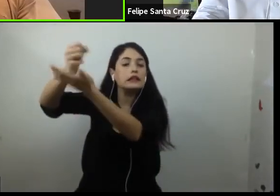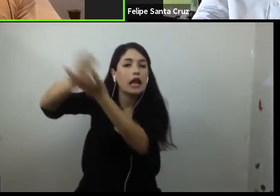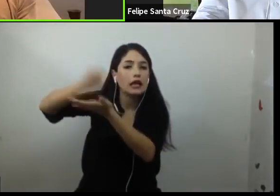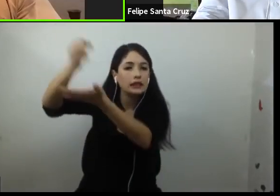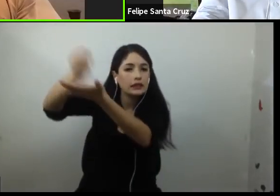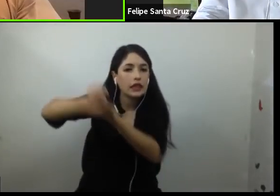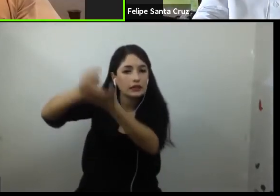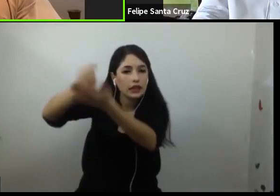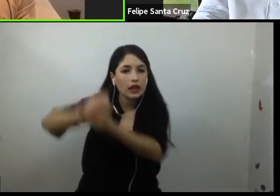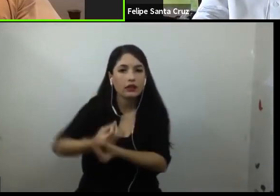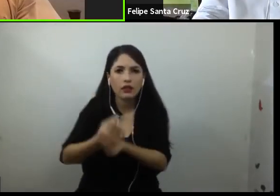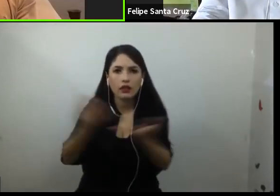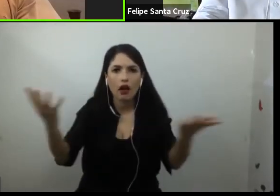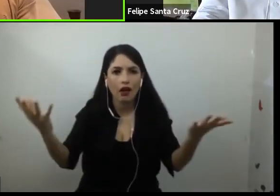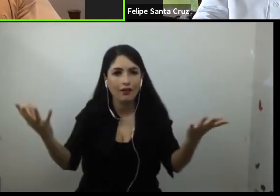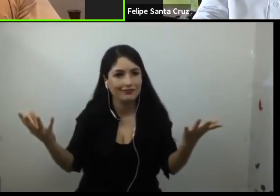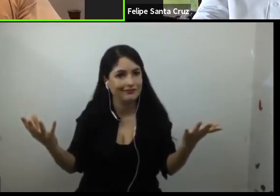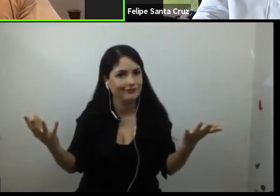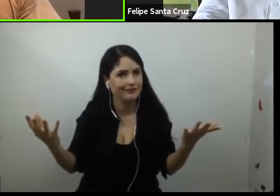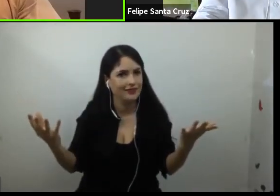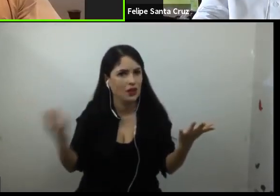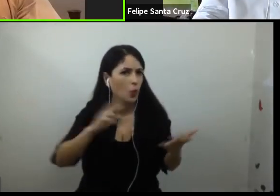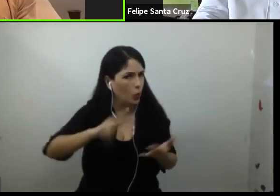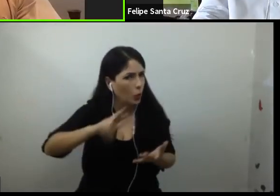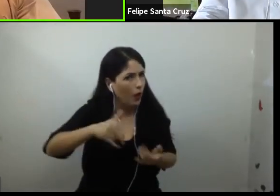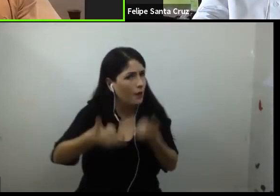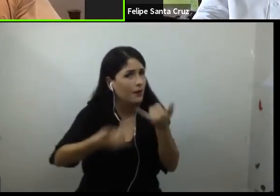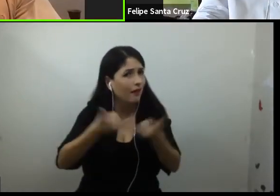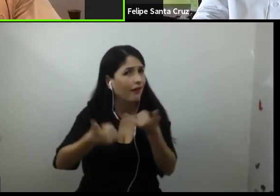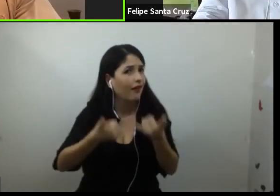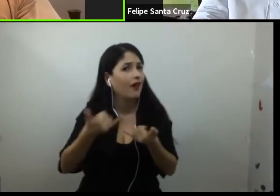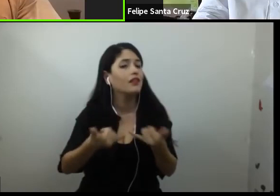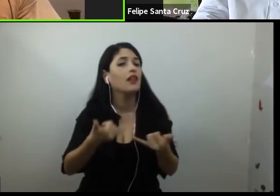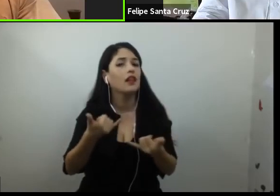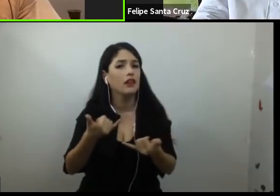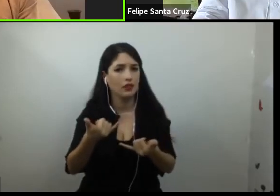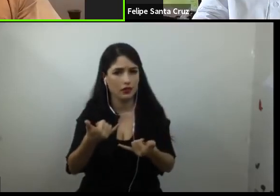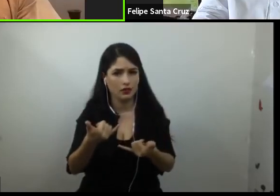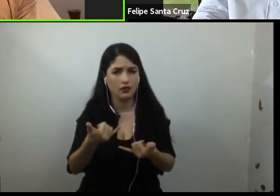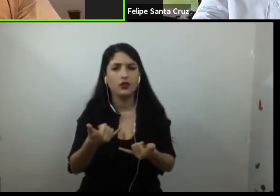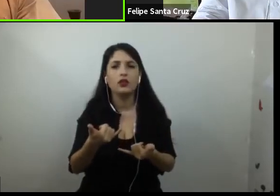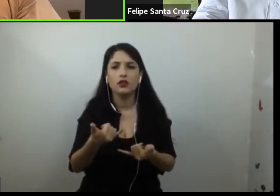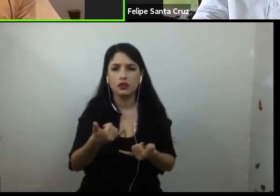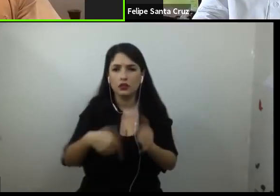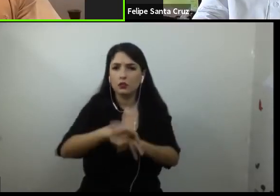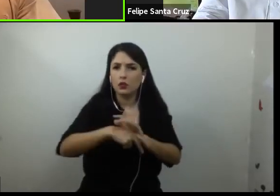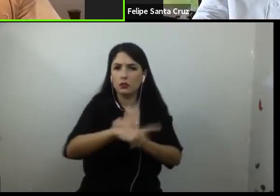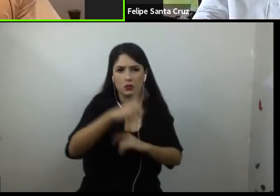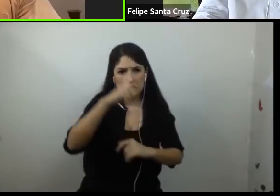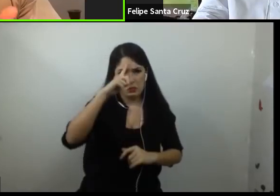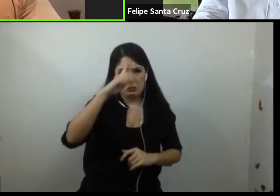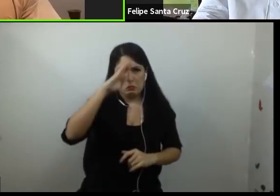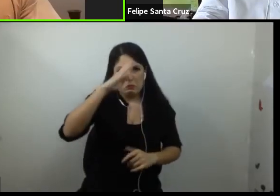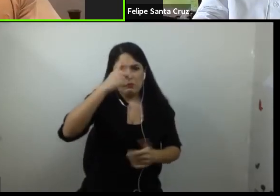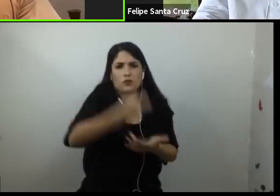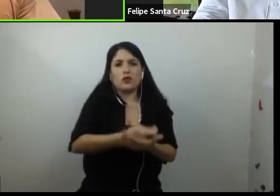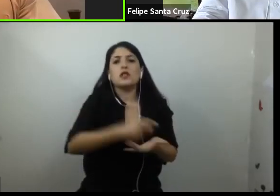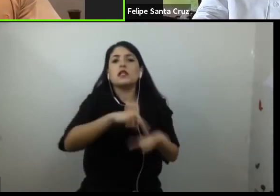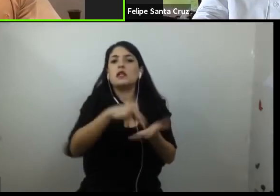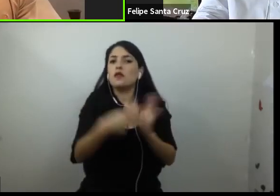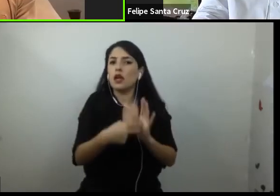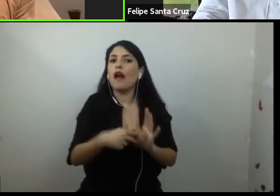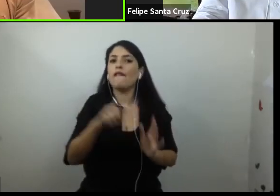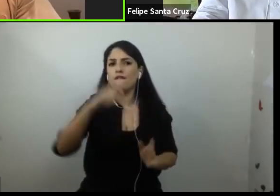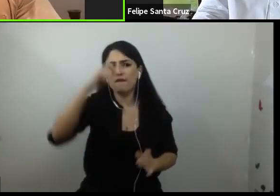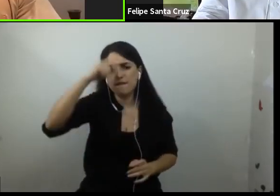não é brincadeira. O Estado Nacional nasceu com o monopólio do uso legítimo da violência. É o próprio